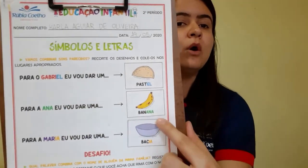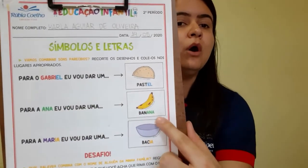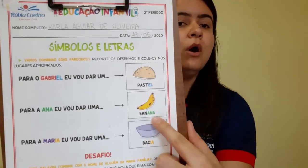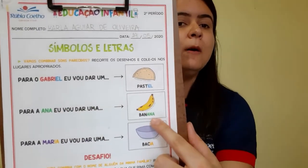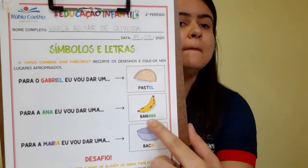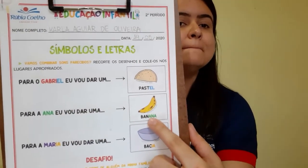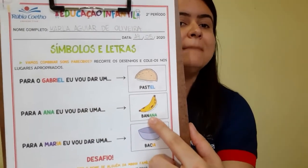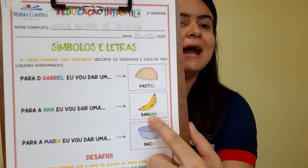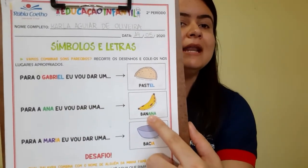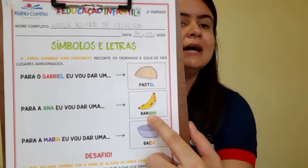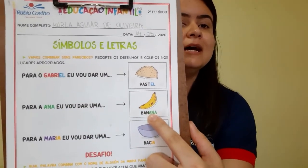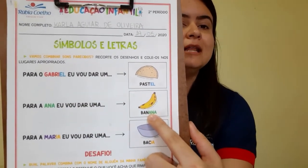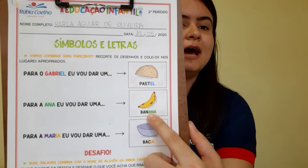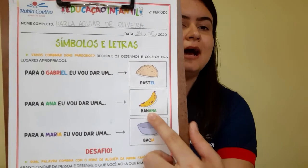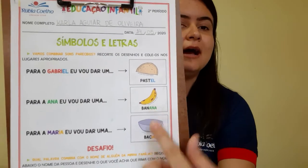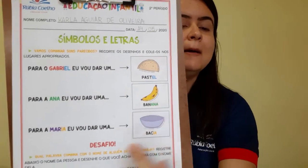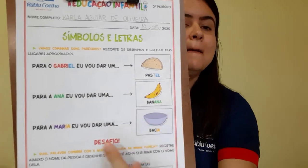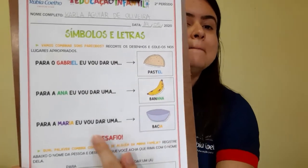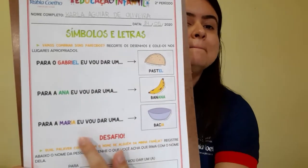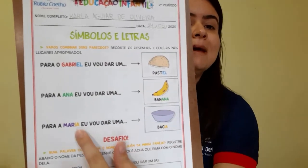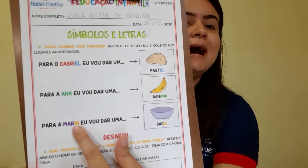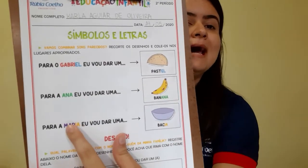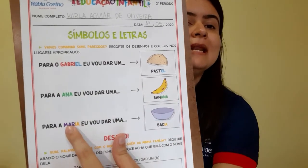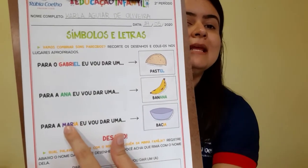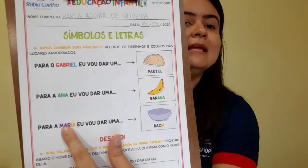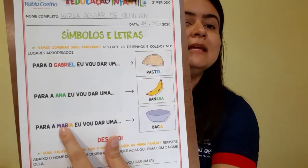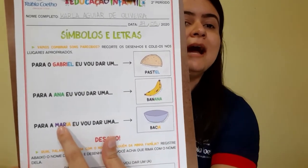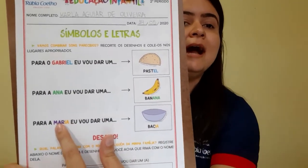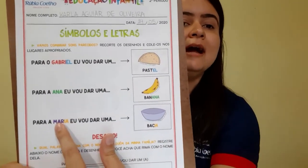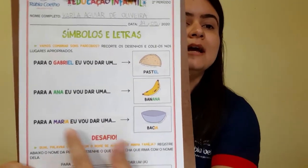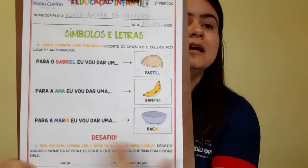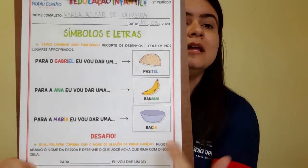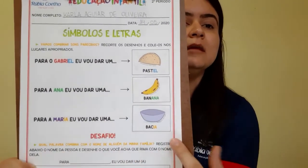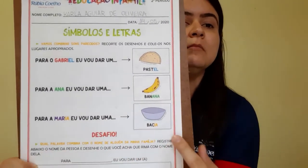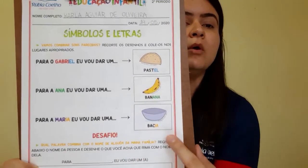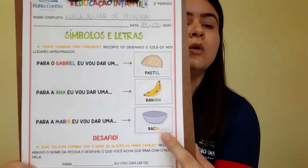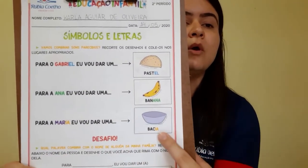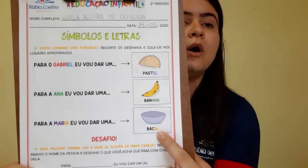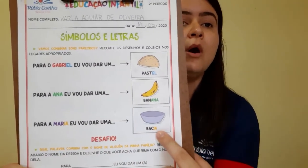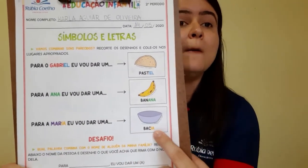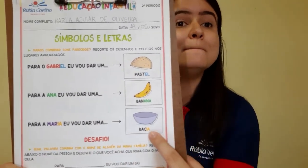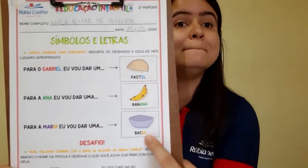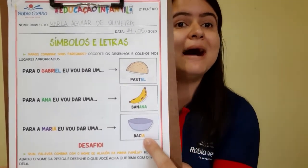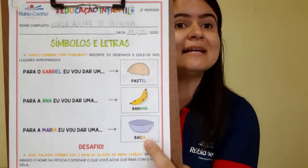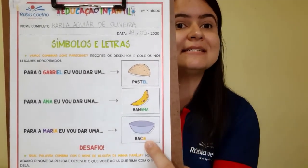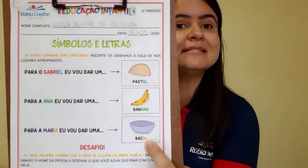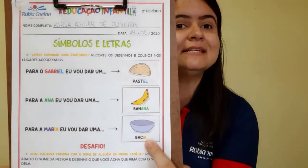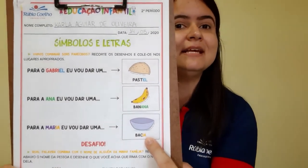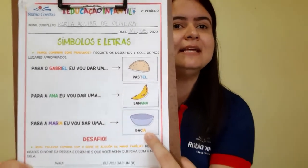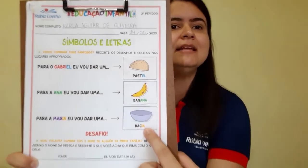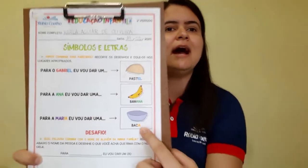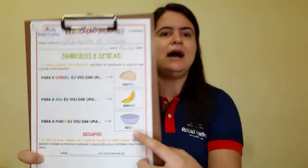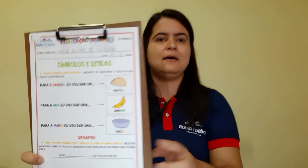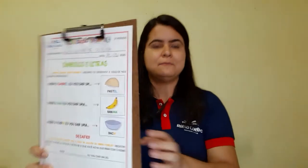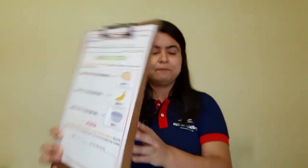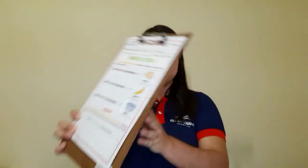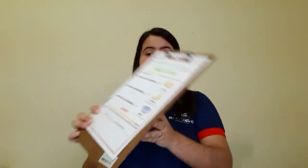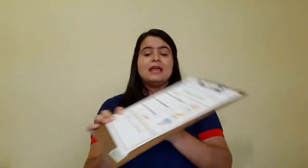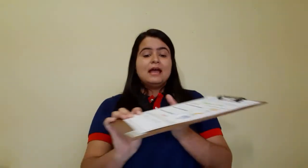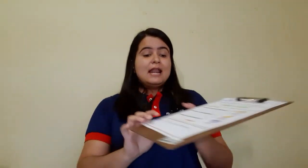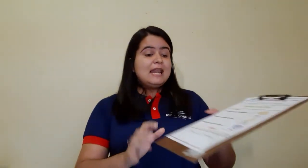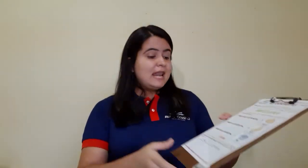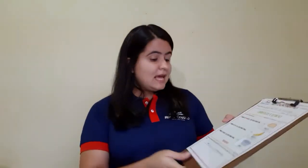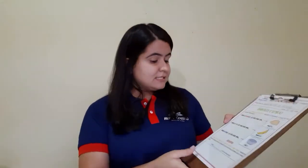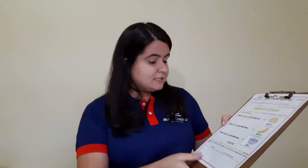rimou com banana. Maria rimou com bacia.